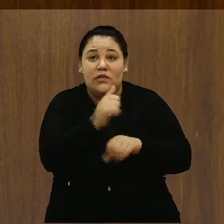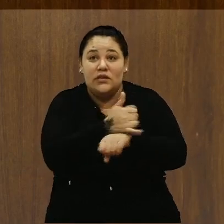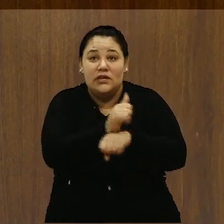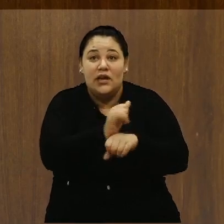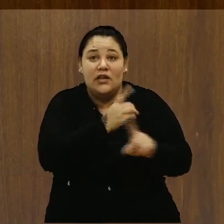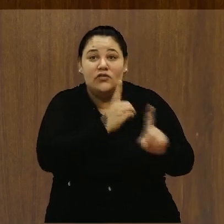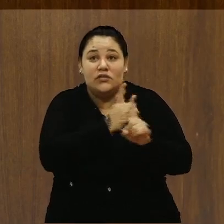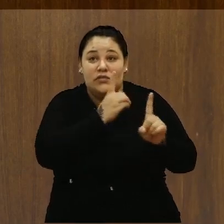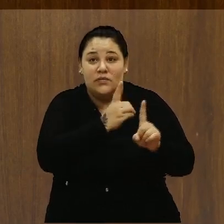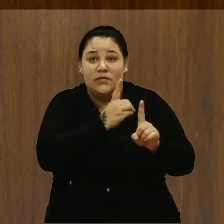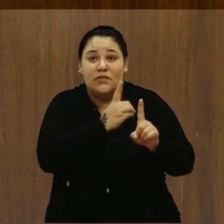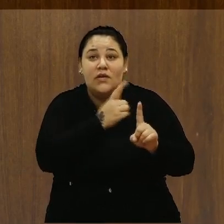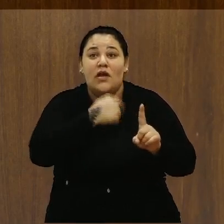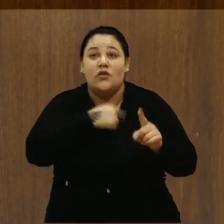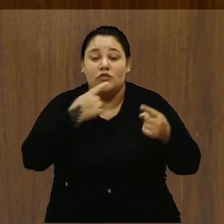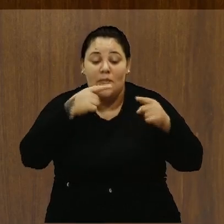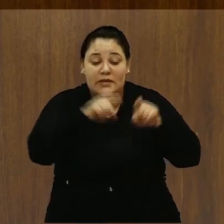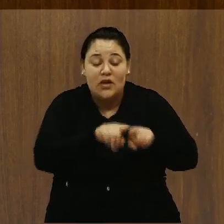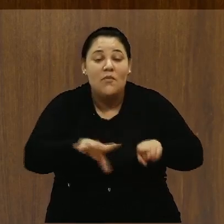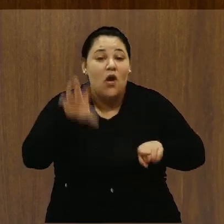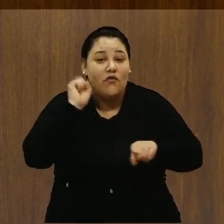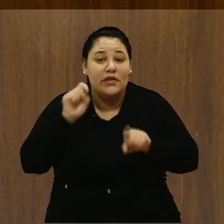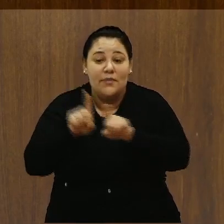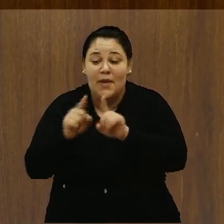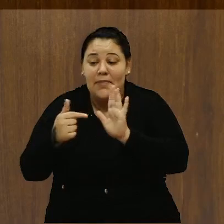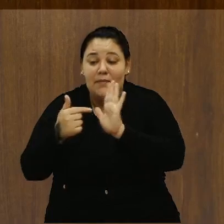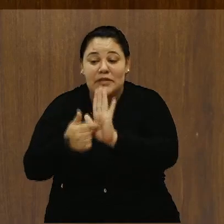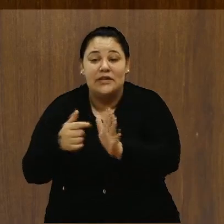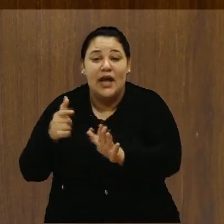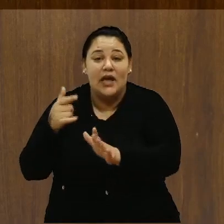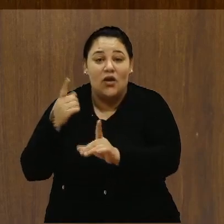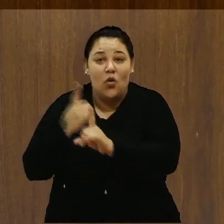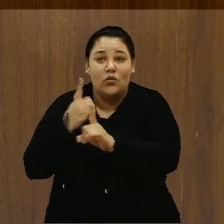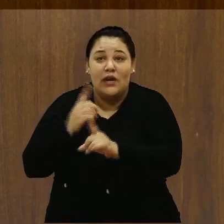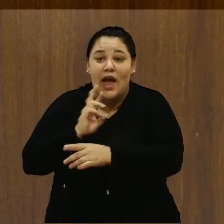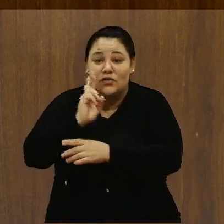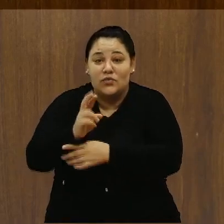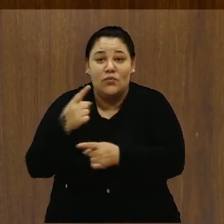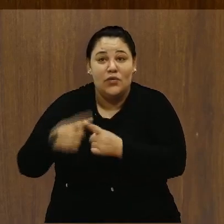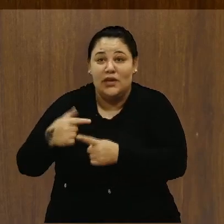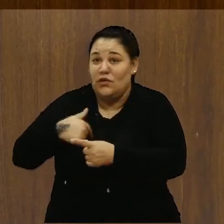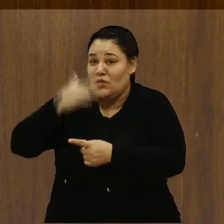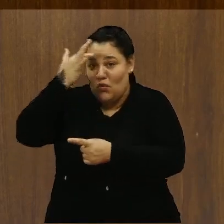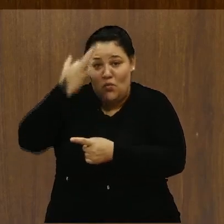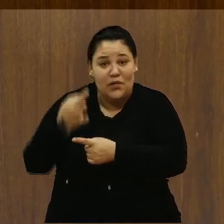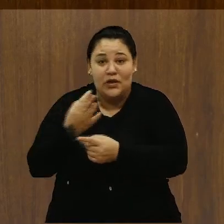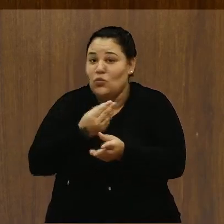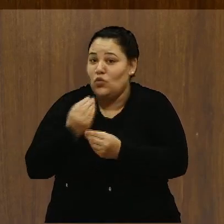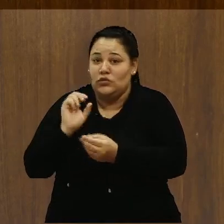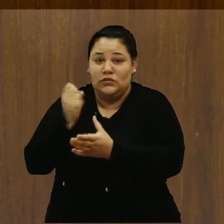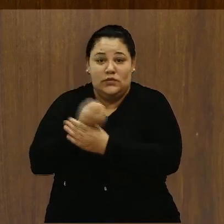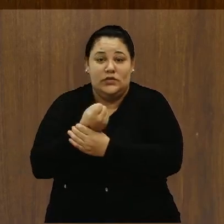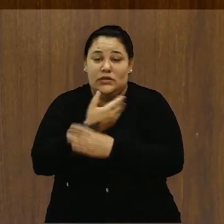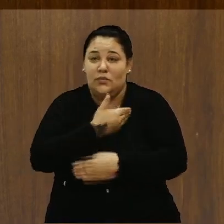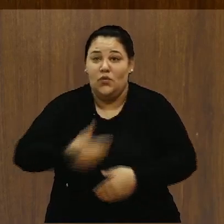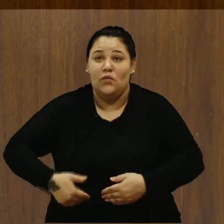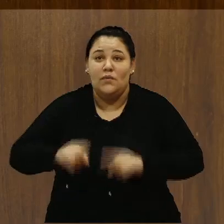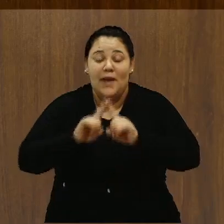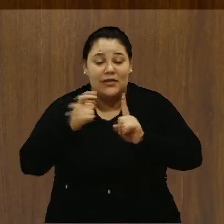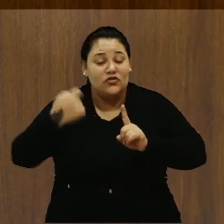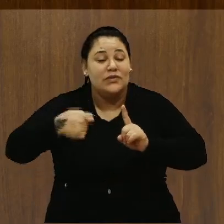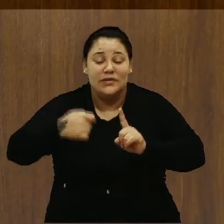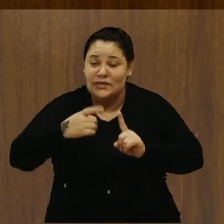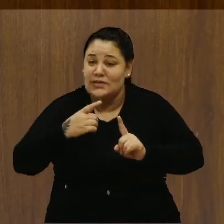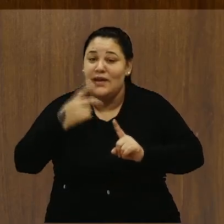Comissão de Educação. Sou parceiro para ouvir, para apresentar saídas, nem tanto porque eu não compreendo tanto de segurança pública. Mas a gente tem que encontrar uma saída junto do